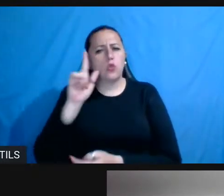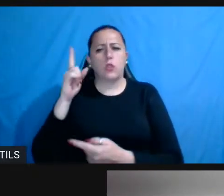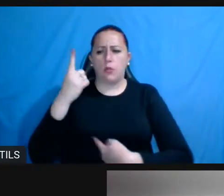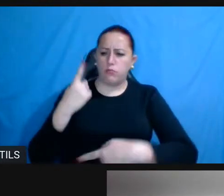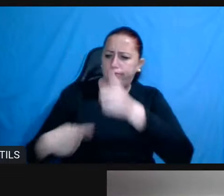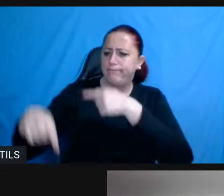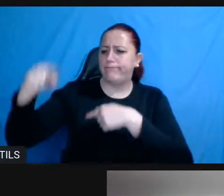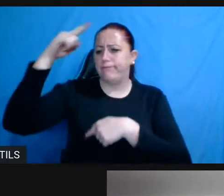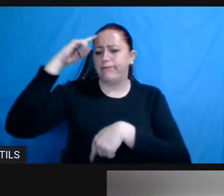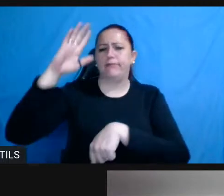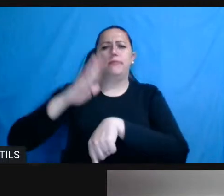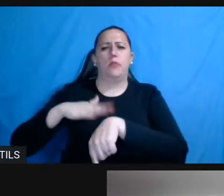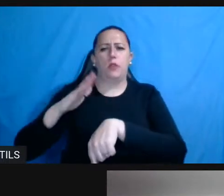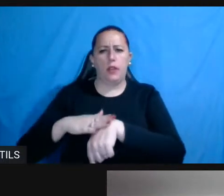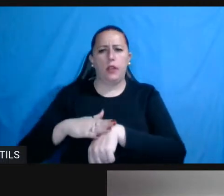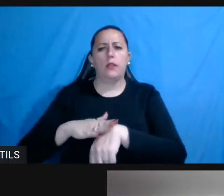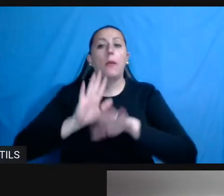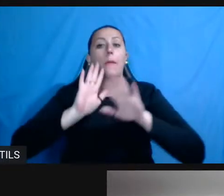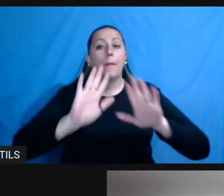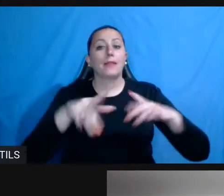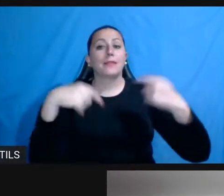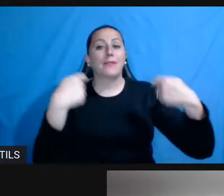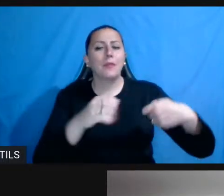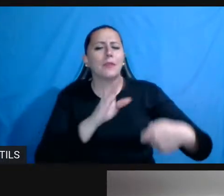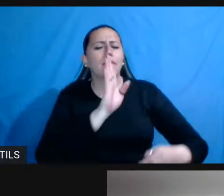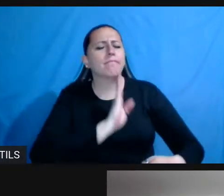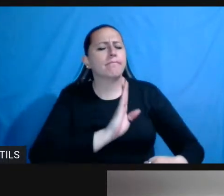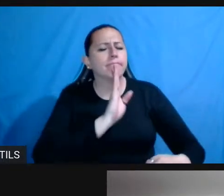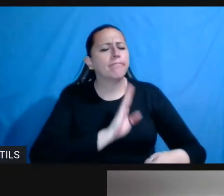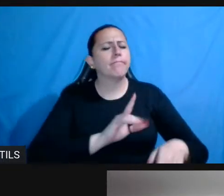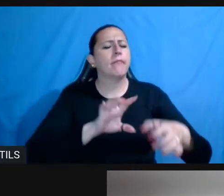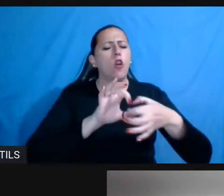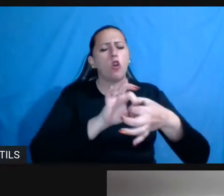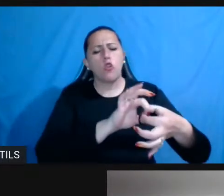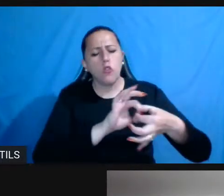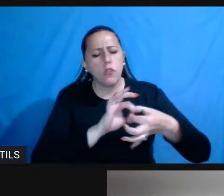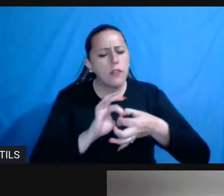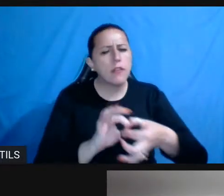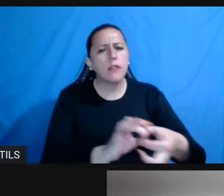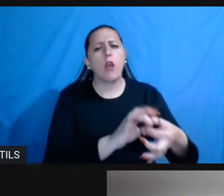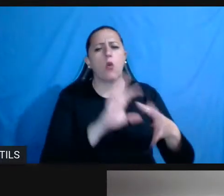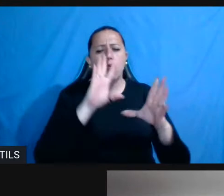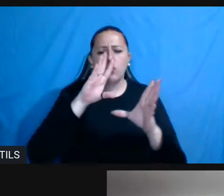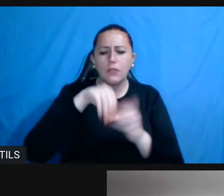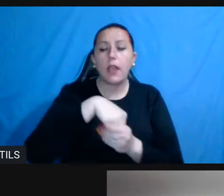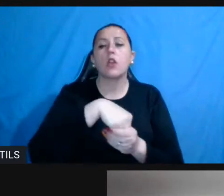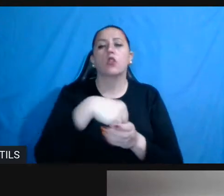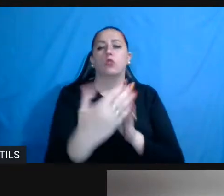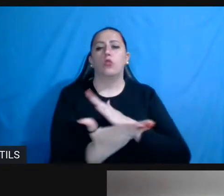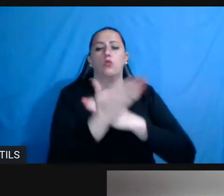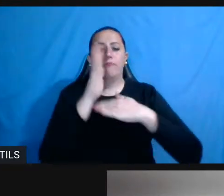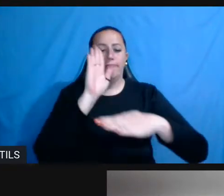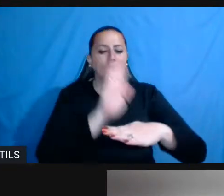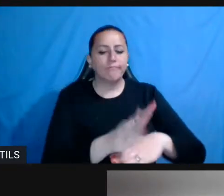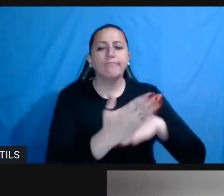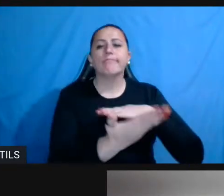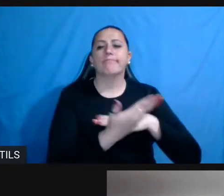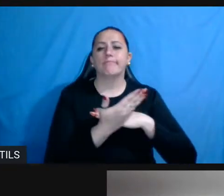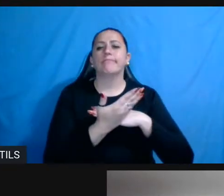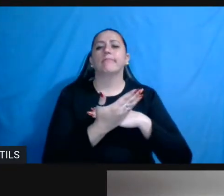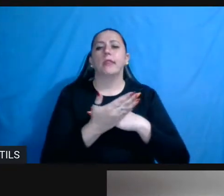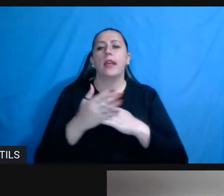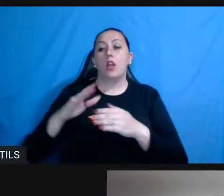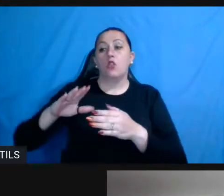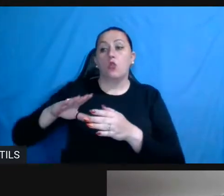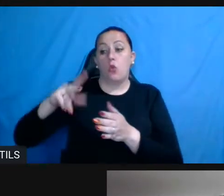tolerância, compreensão e de muita unidade no nosso campus. É preciso ser solidário uns com os outros, umas com as outras,